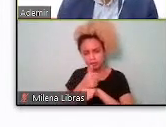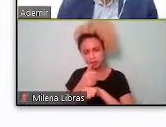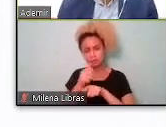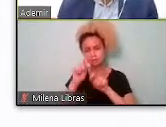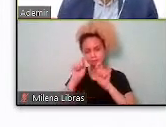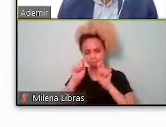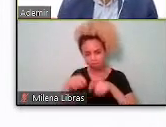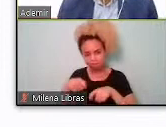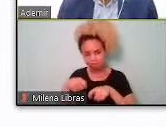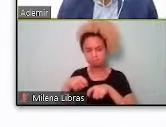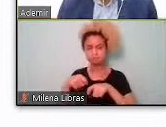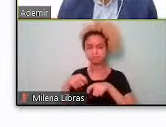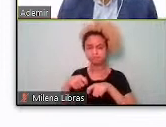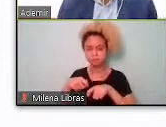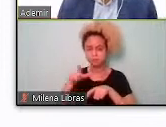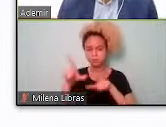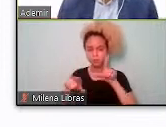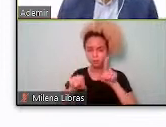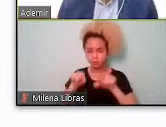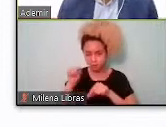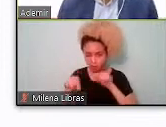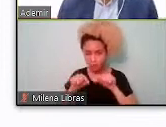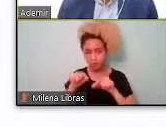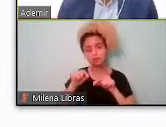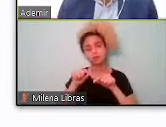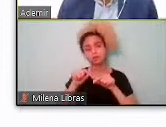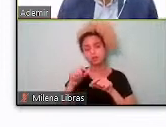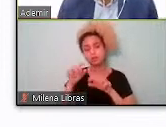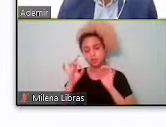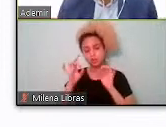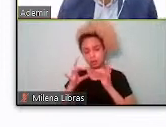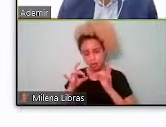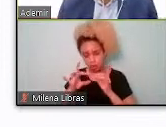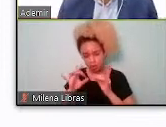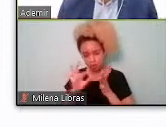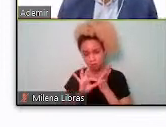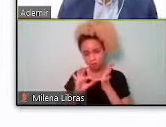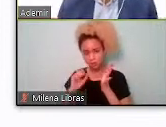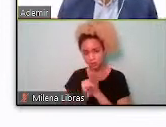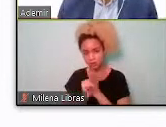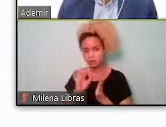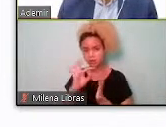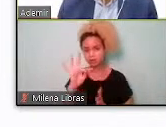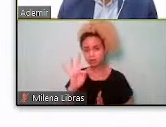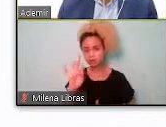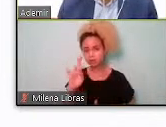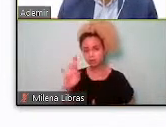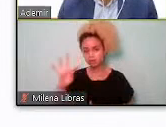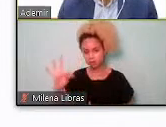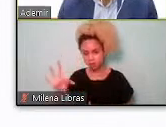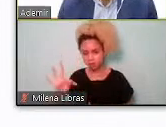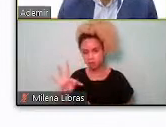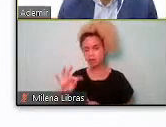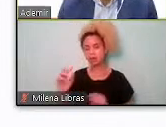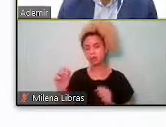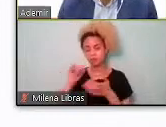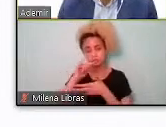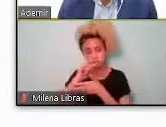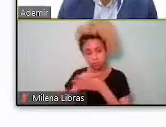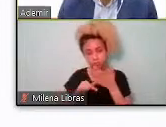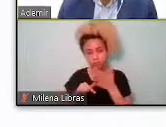Contrate técnicos industriais, registrados no CRT São Paulo, com seu termo de